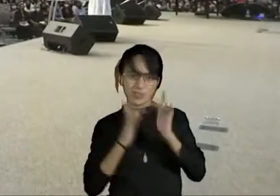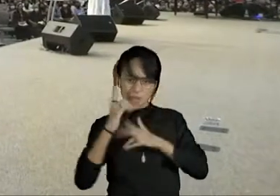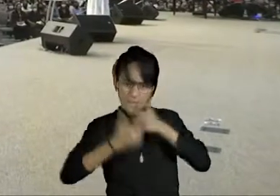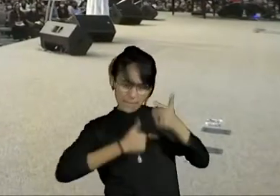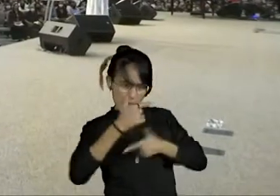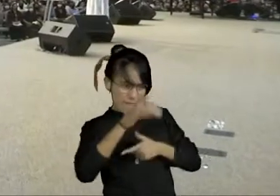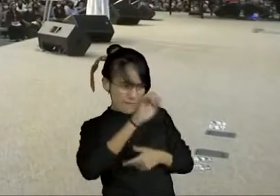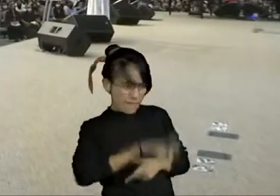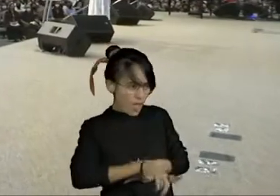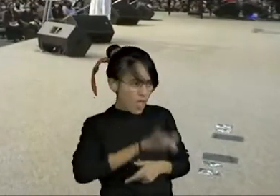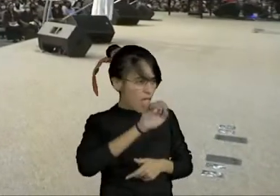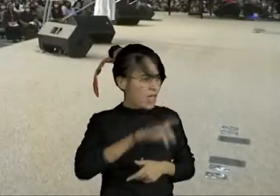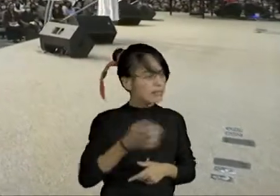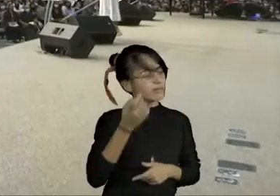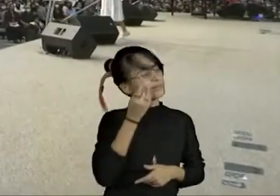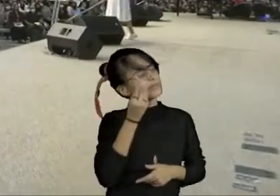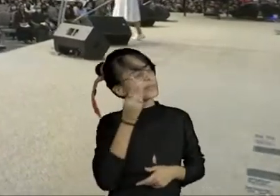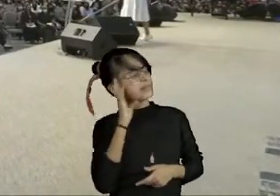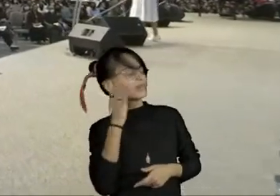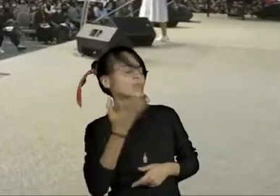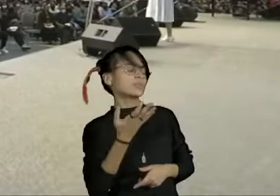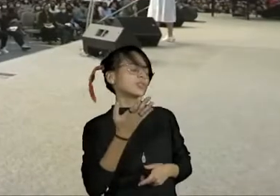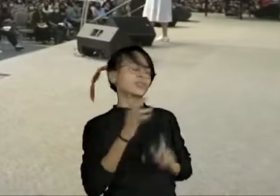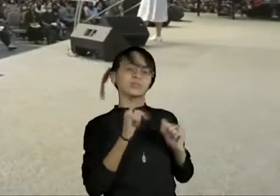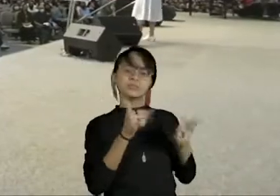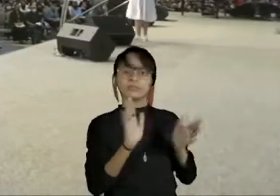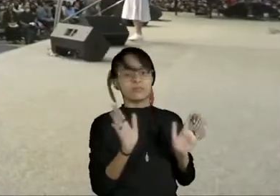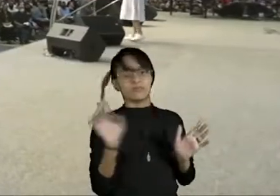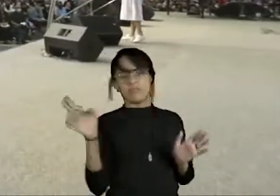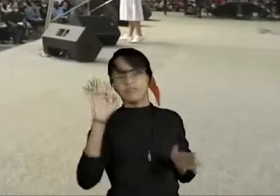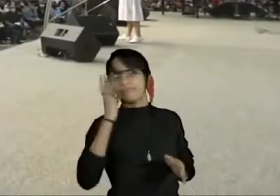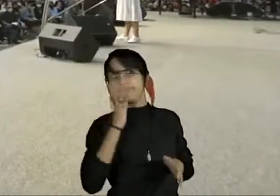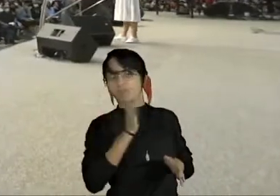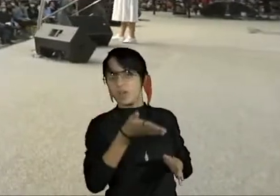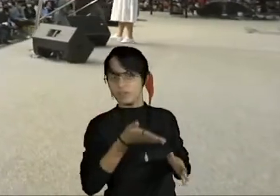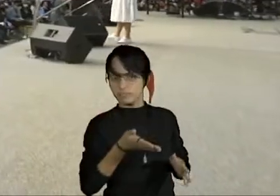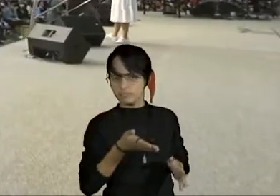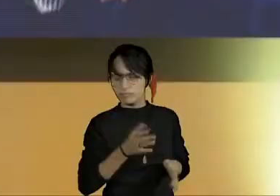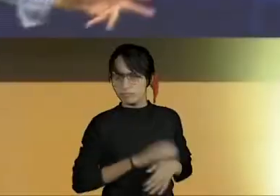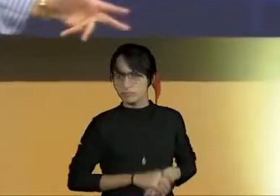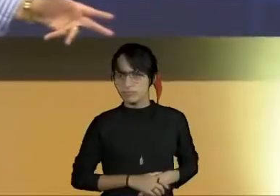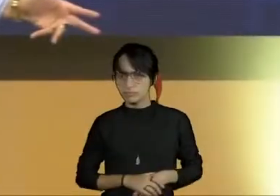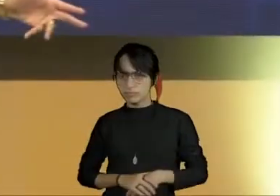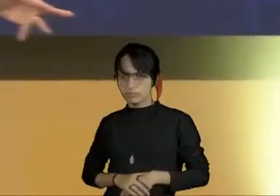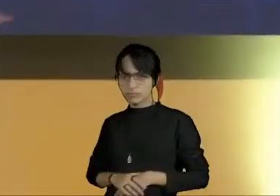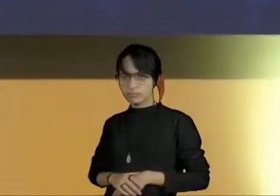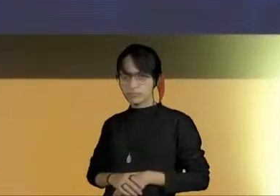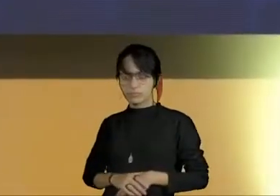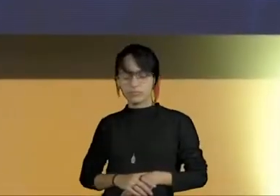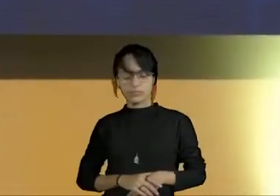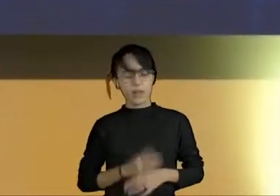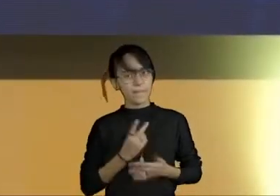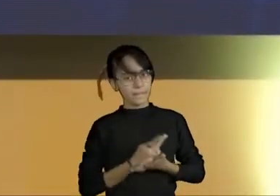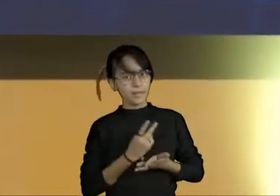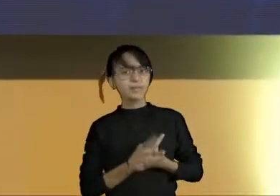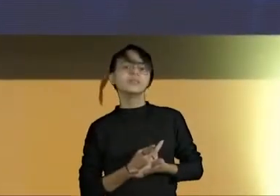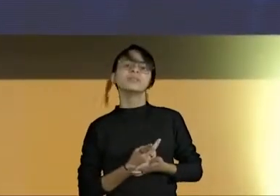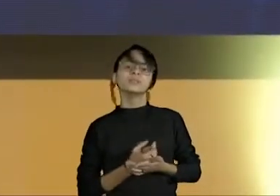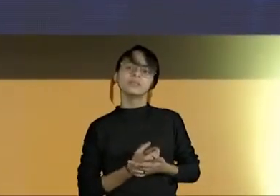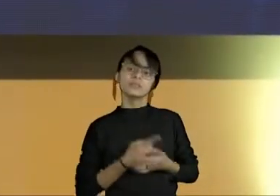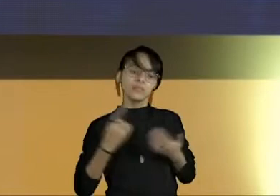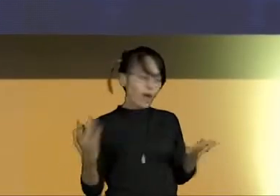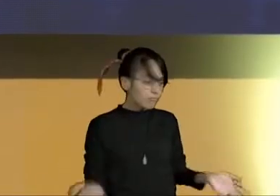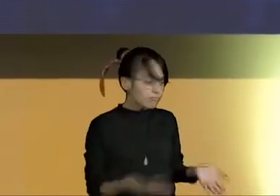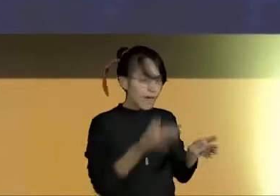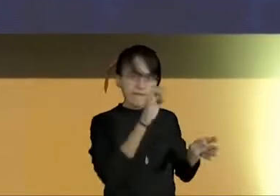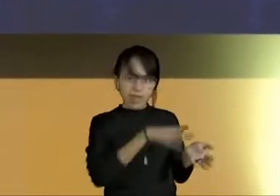para decidir se opera um milagre na vida de Lázaro, ele já decidiu. Mesmo assim, ele vai animando a fé de